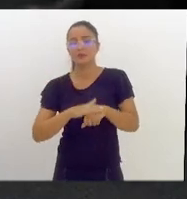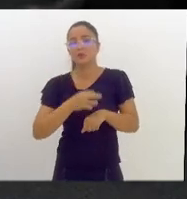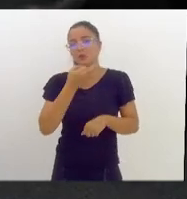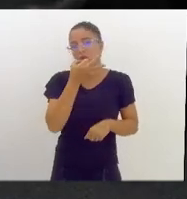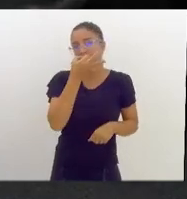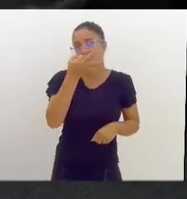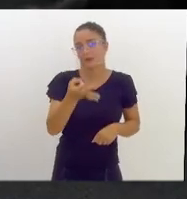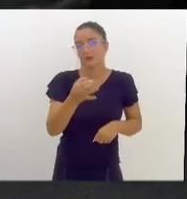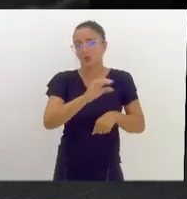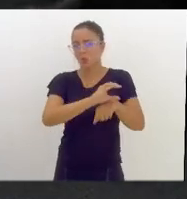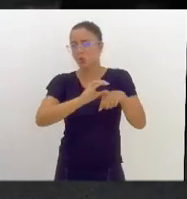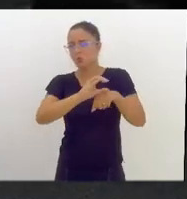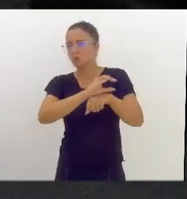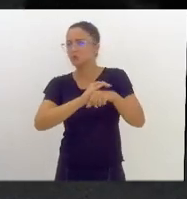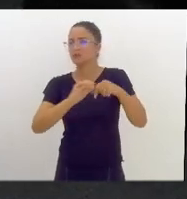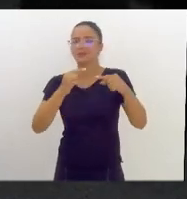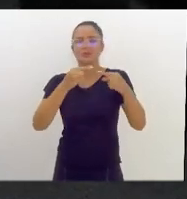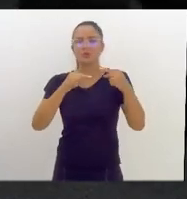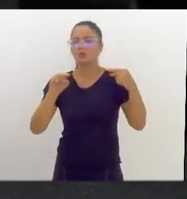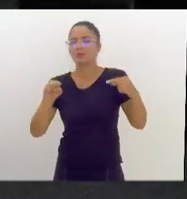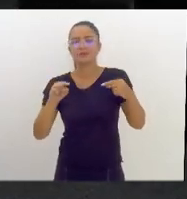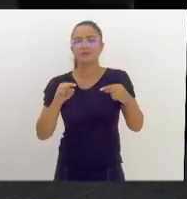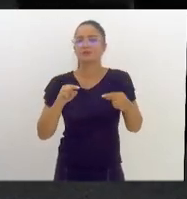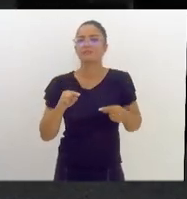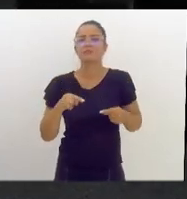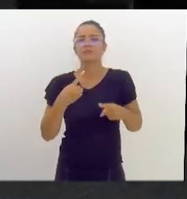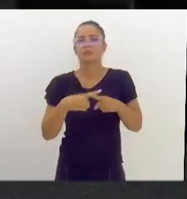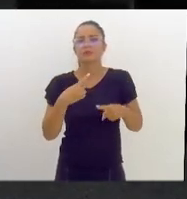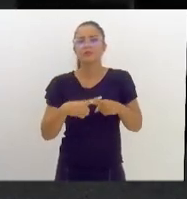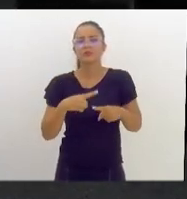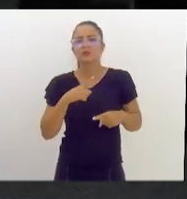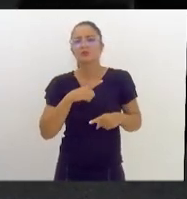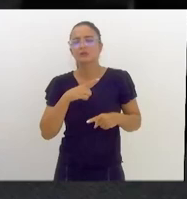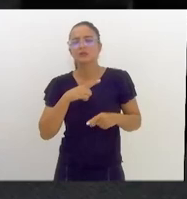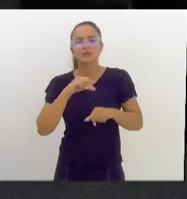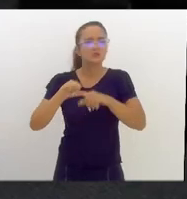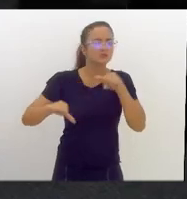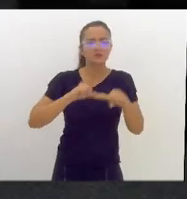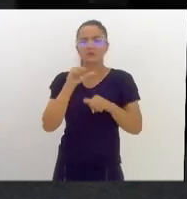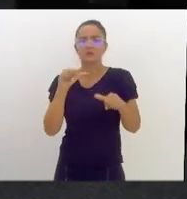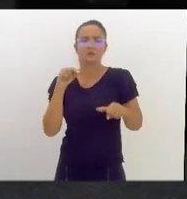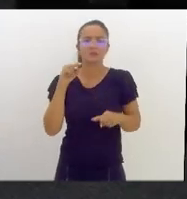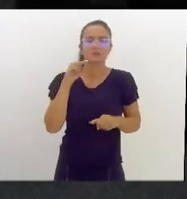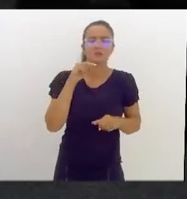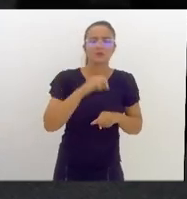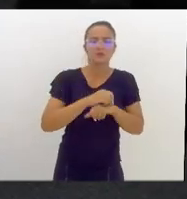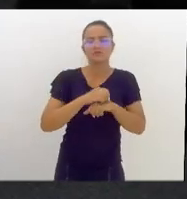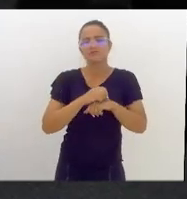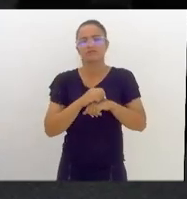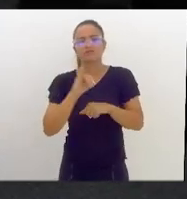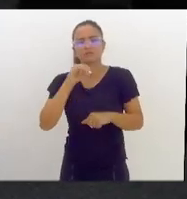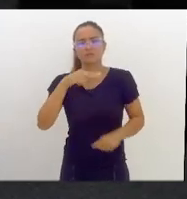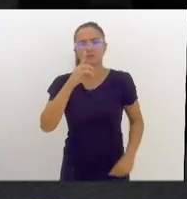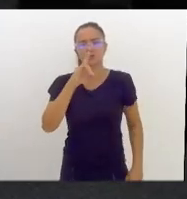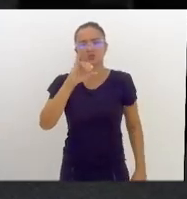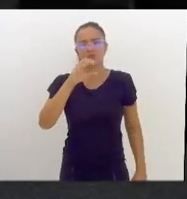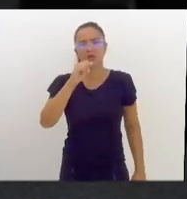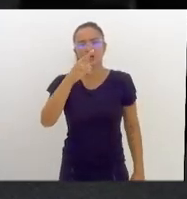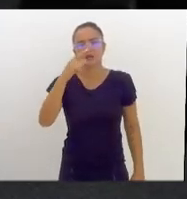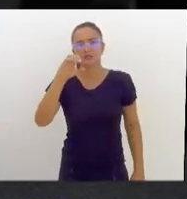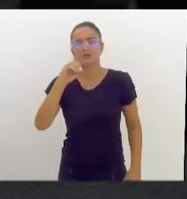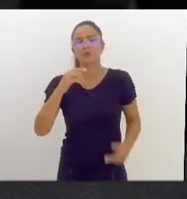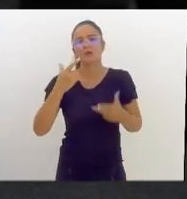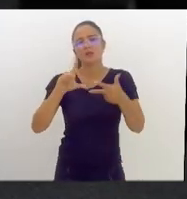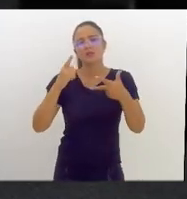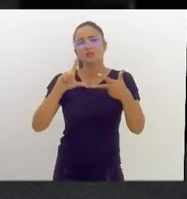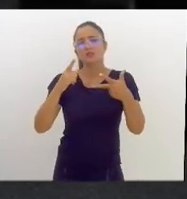pela inconstitucionalidade, concluindo pela transformação de indicação legislativa. Esse pedido, na verdade, é